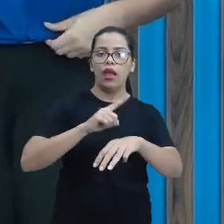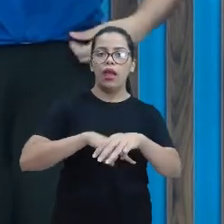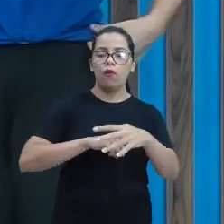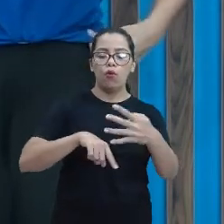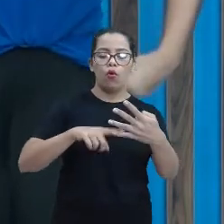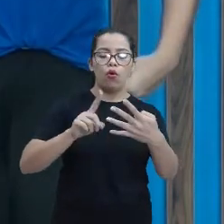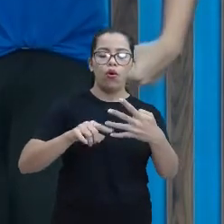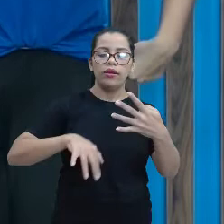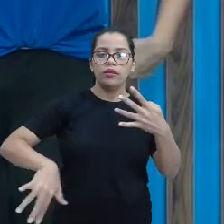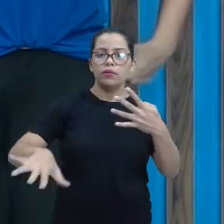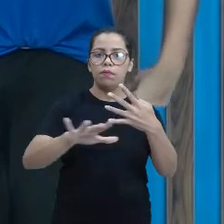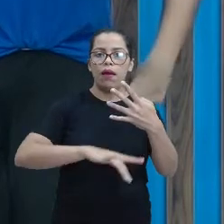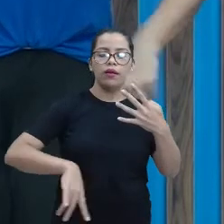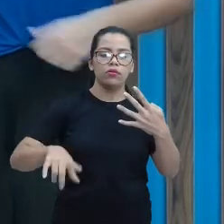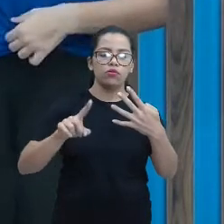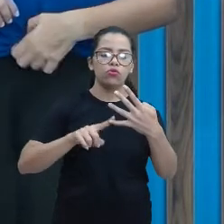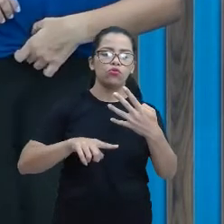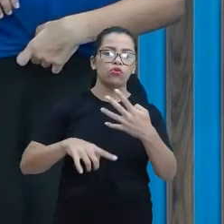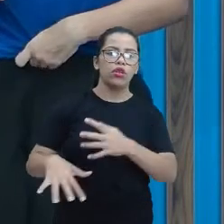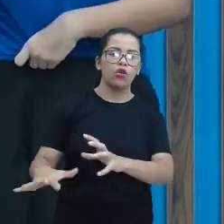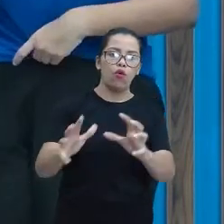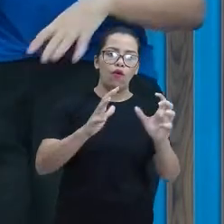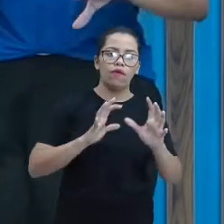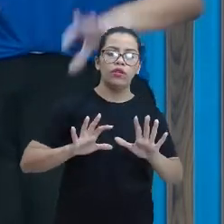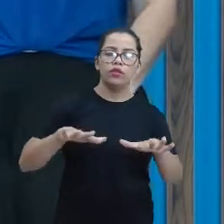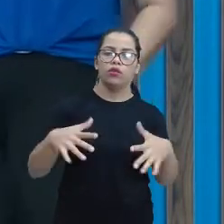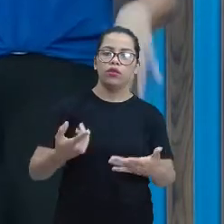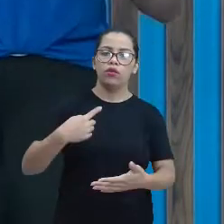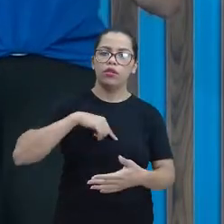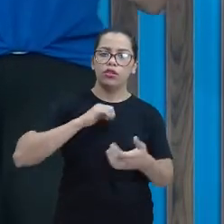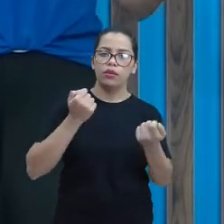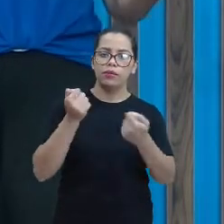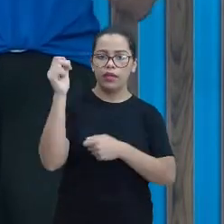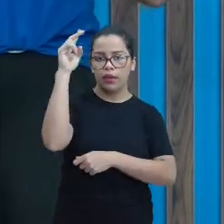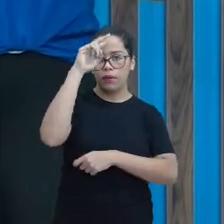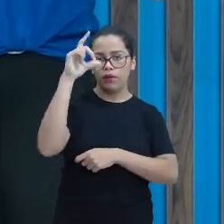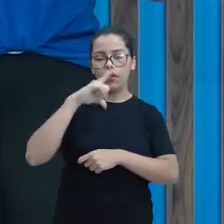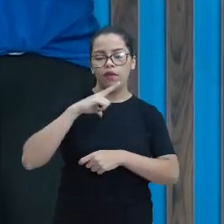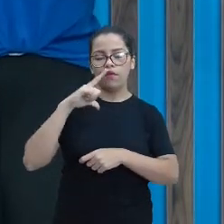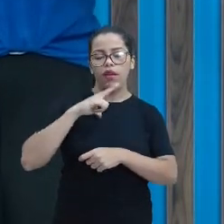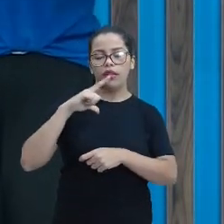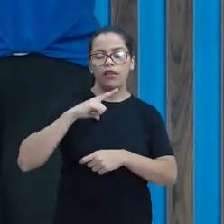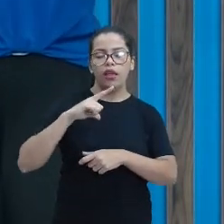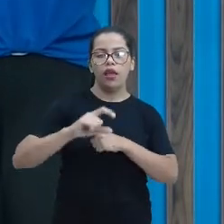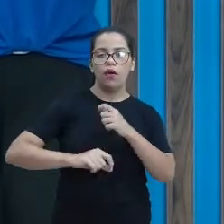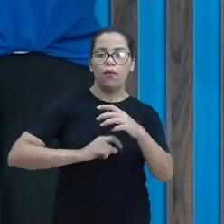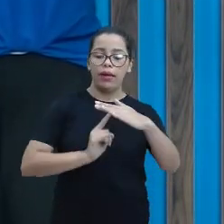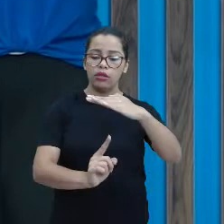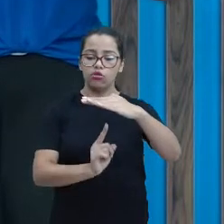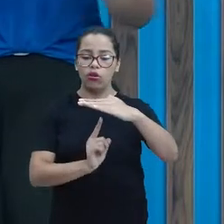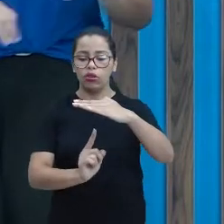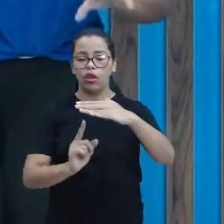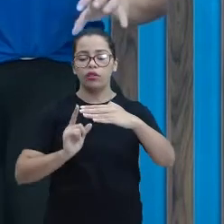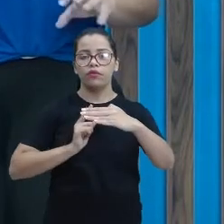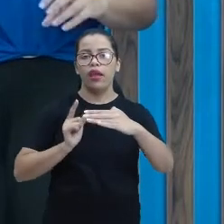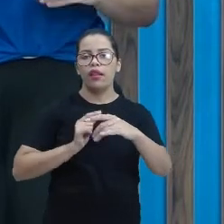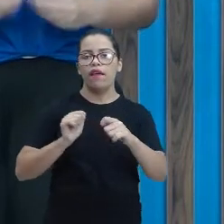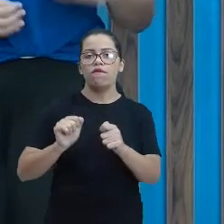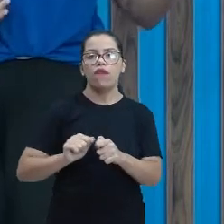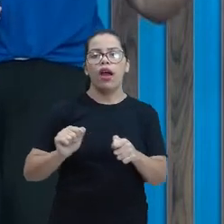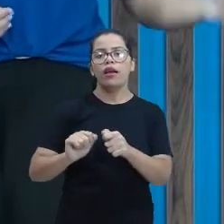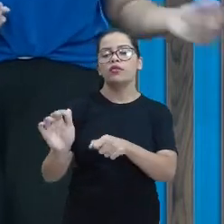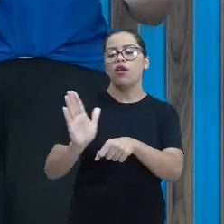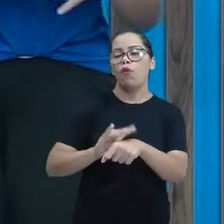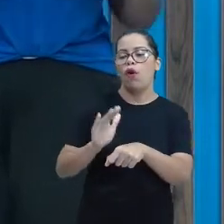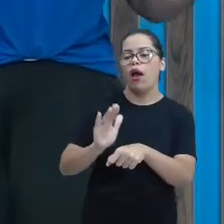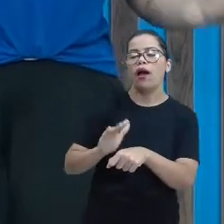deles, certo? Então, a gente precisa lembrar que a gente vai ter os personagens, a gente vai ter esses personagens, eles praticam ação durante